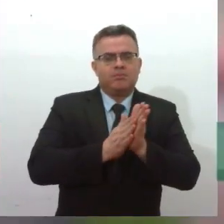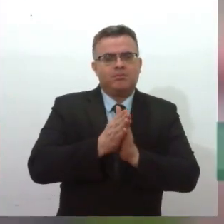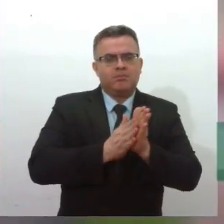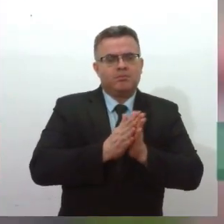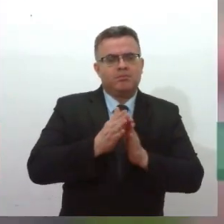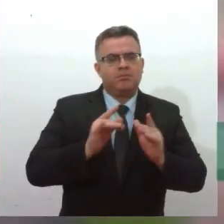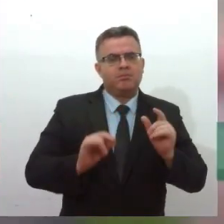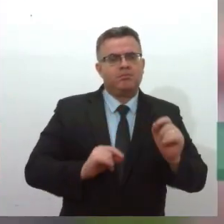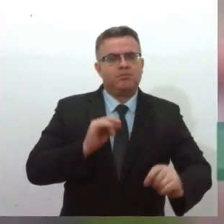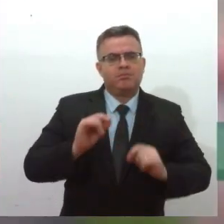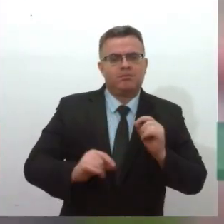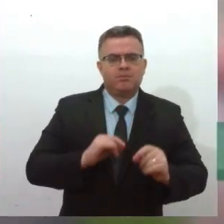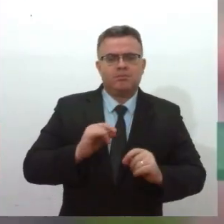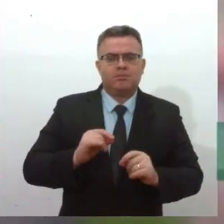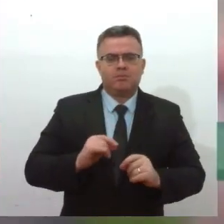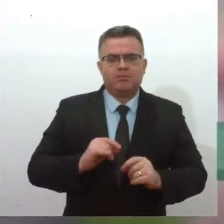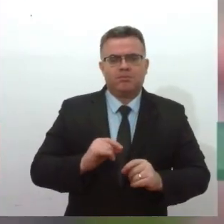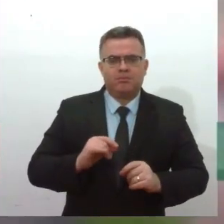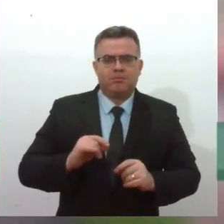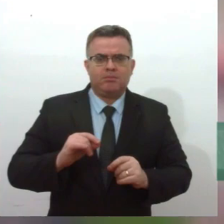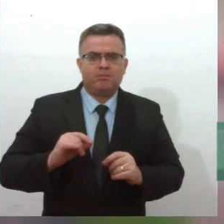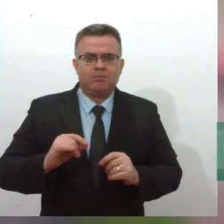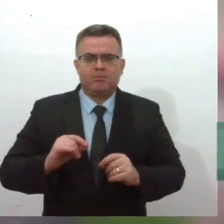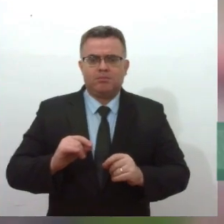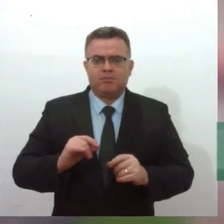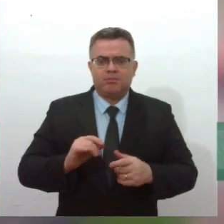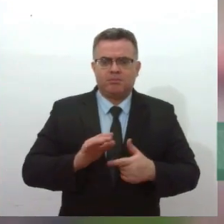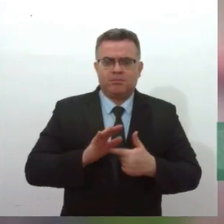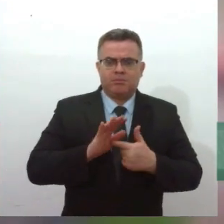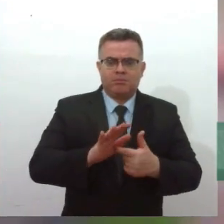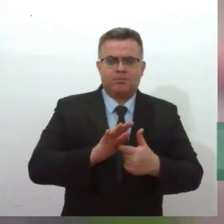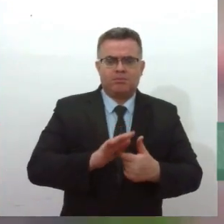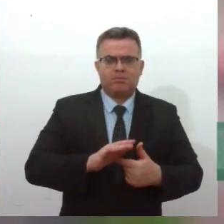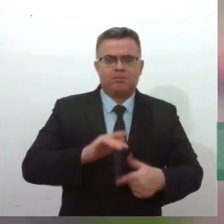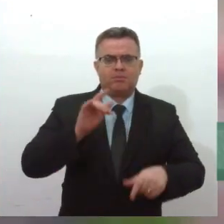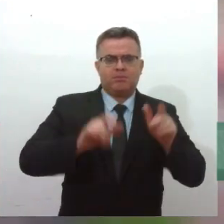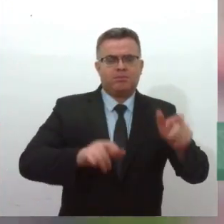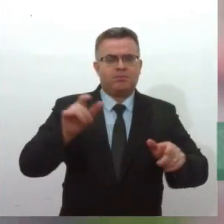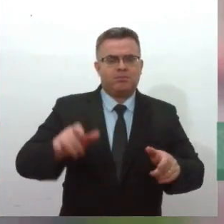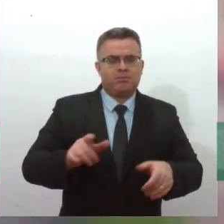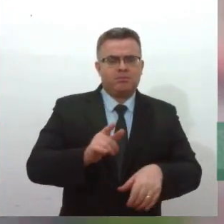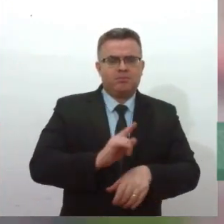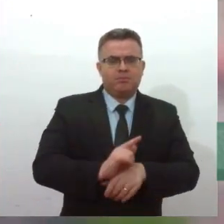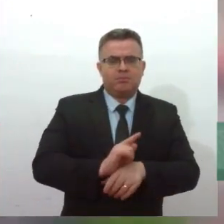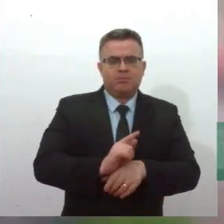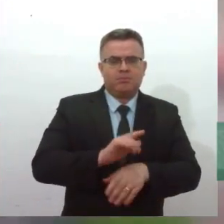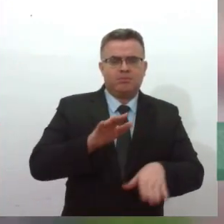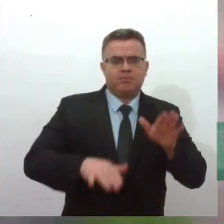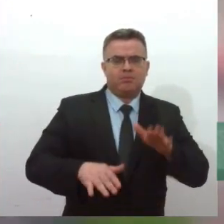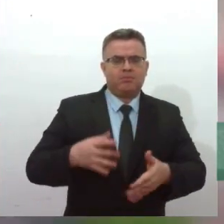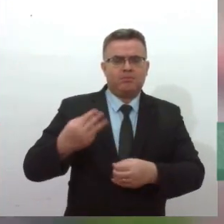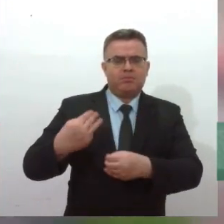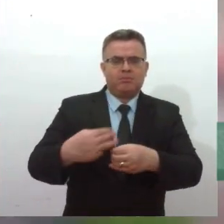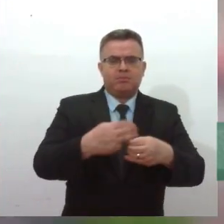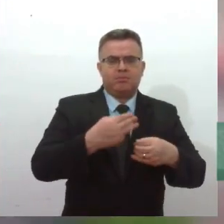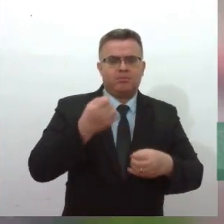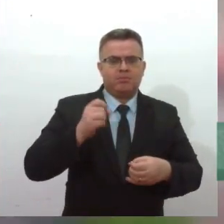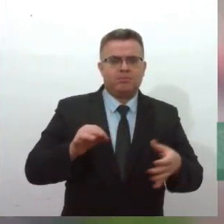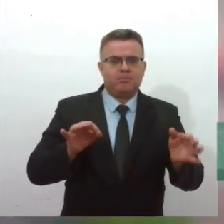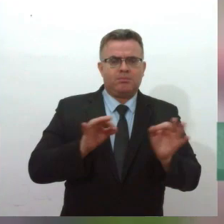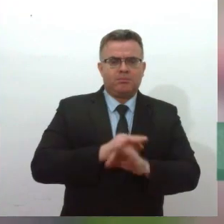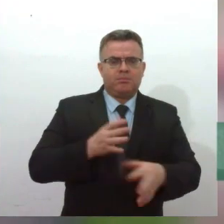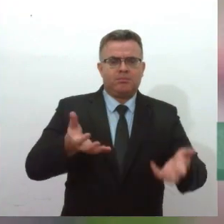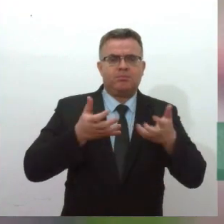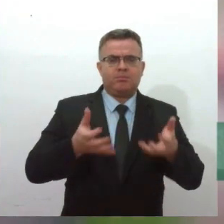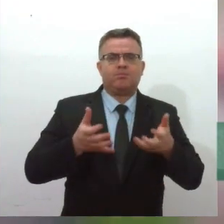vai colocar um certo receio principalmente os gestores que a gente vê nos municípios sergipanos de querer